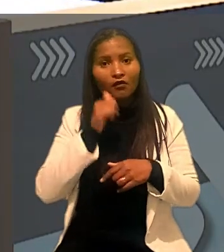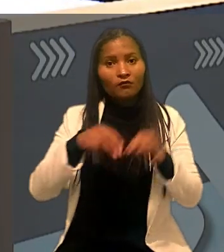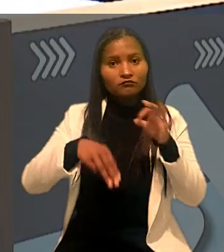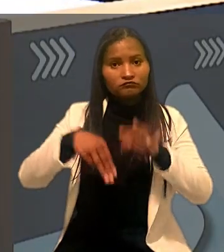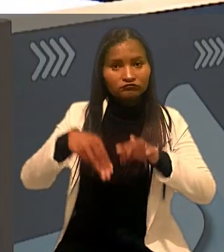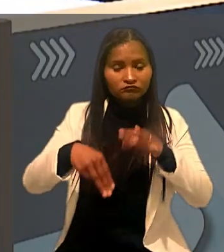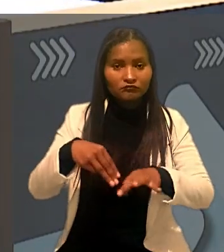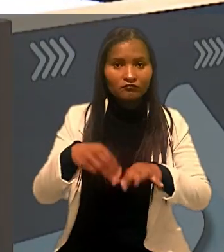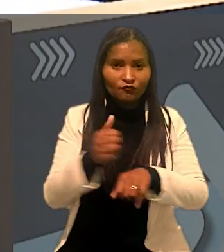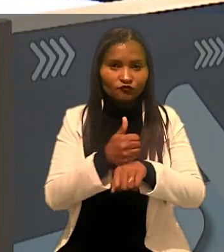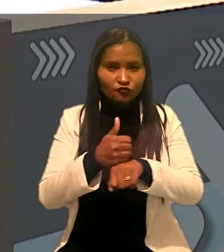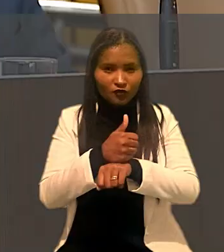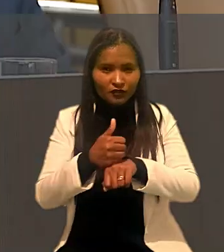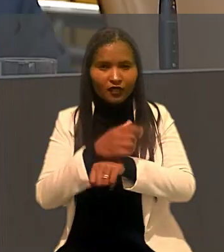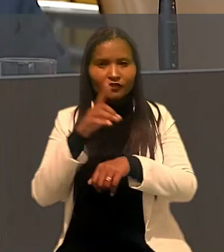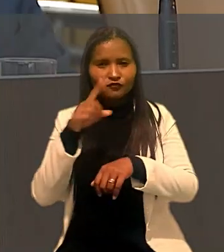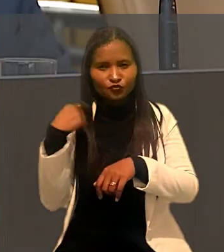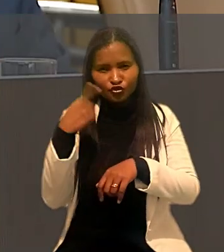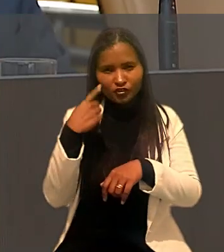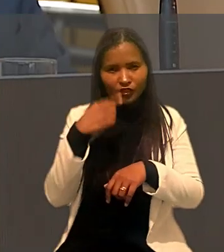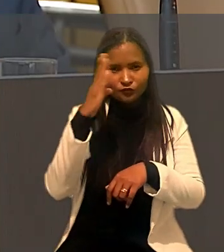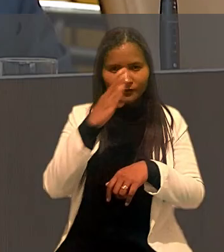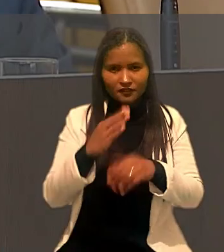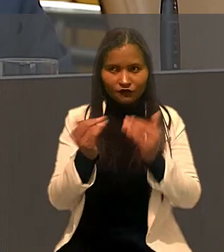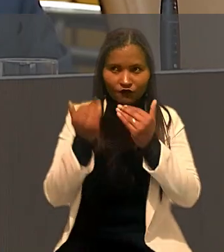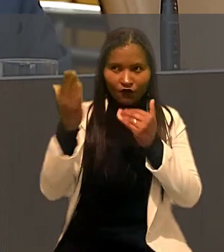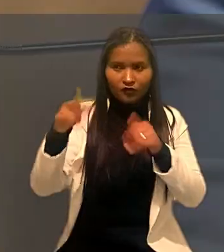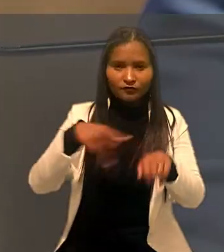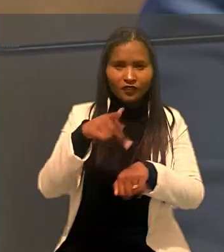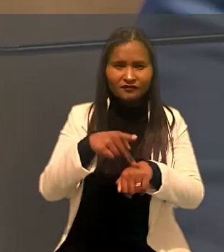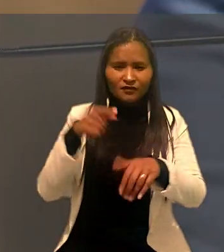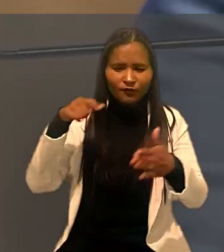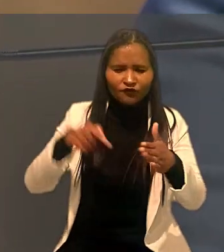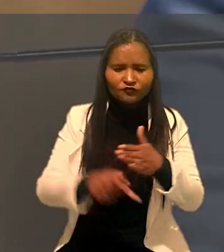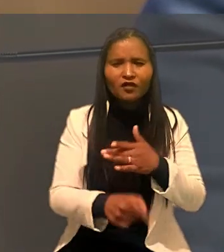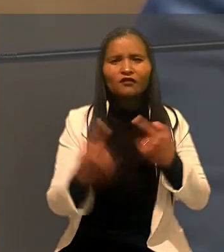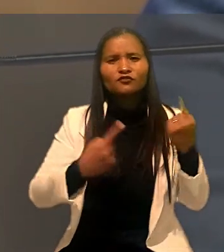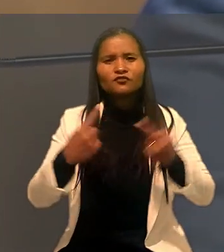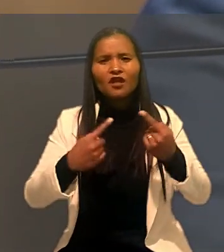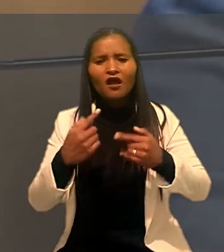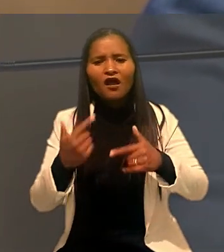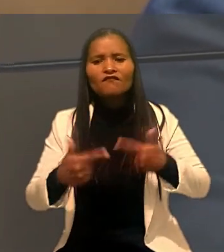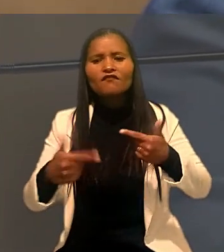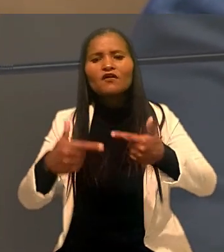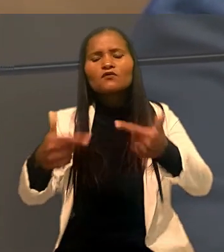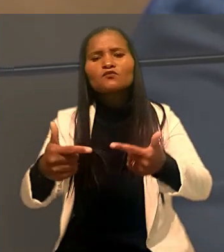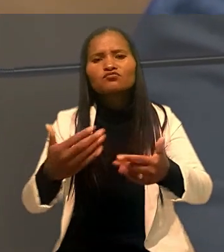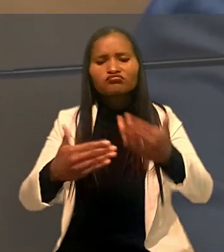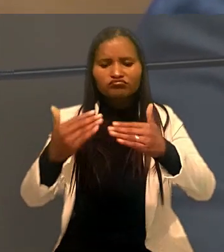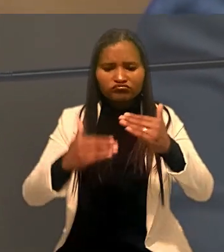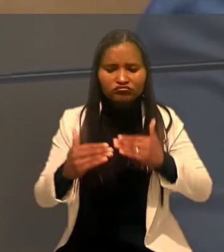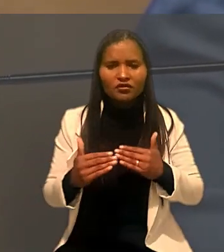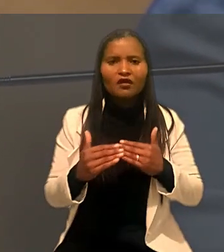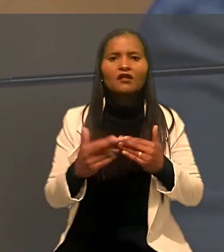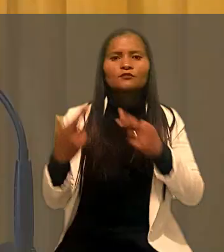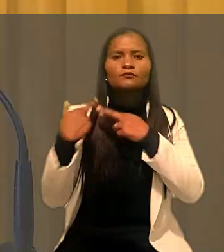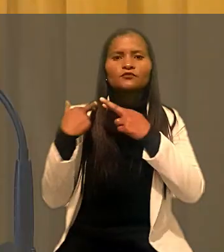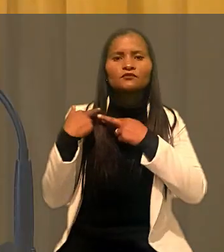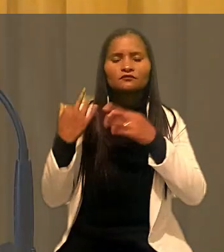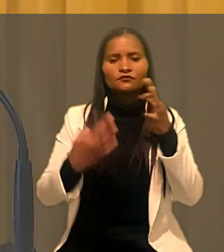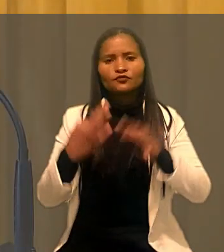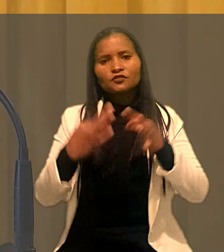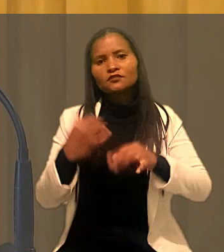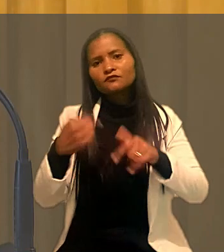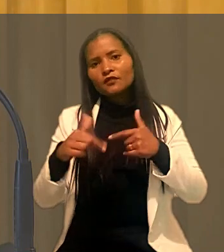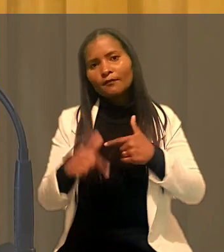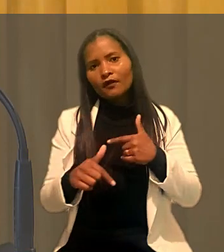e profissionais do direito do Brasil e do exterior aprofundaram as discussões sobre avanços e retrocessos das responsabilidades da Justiça do